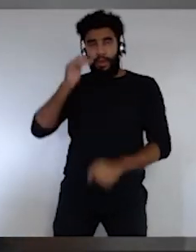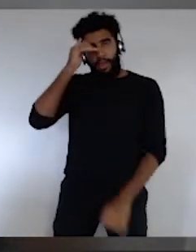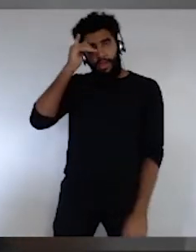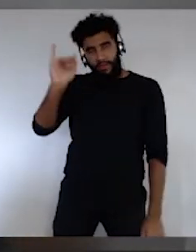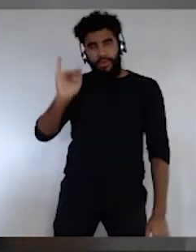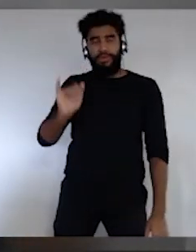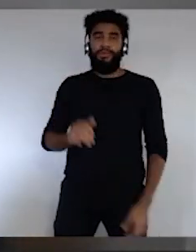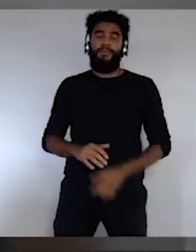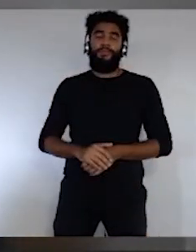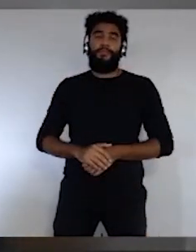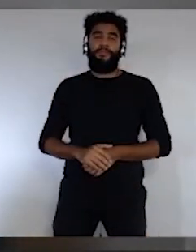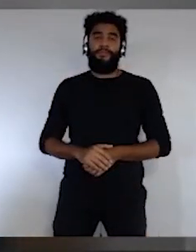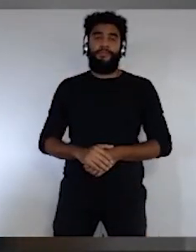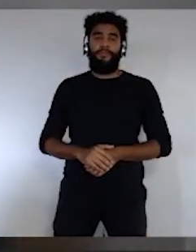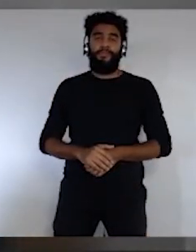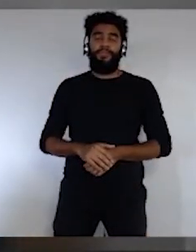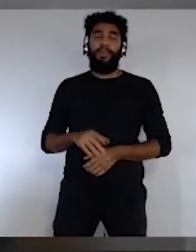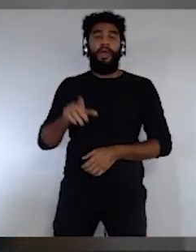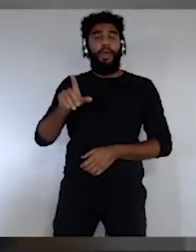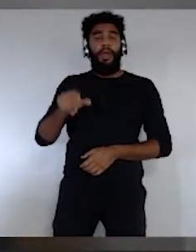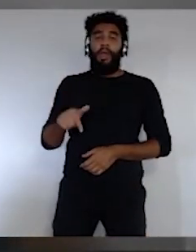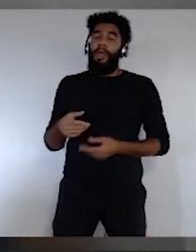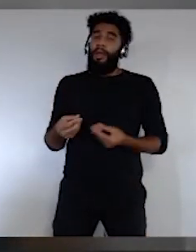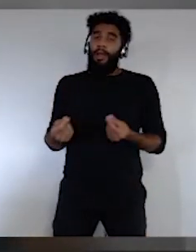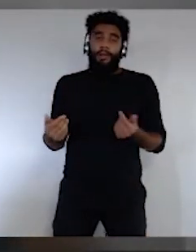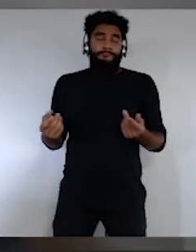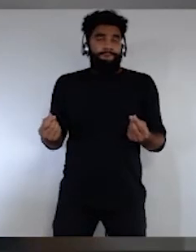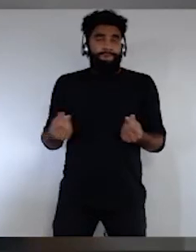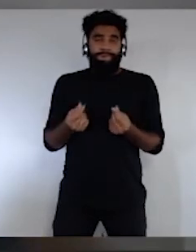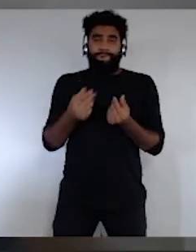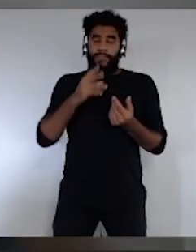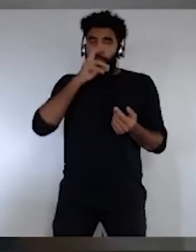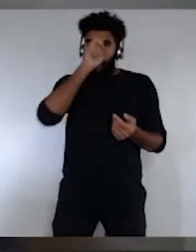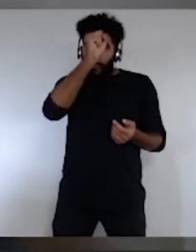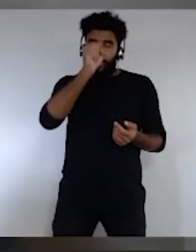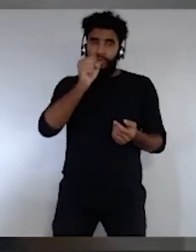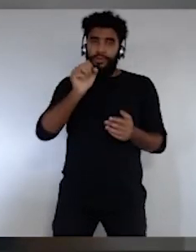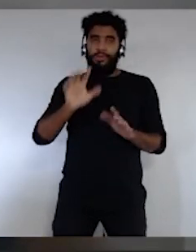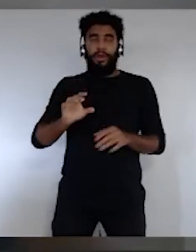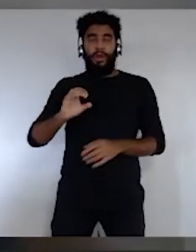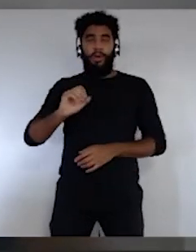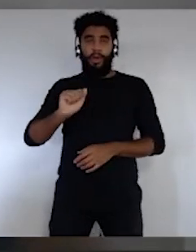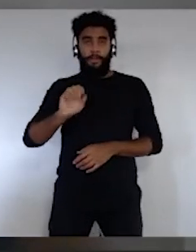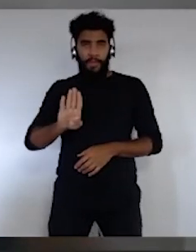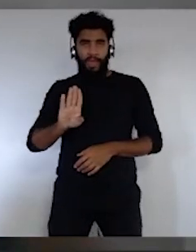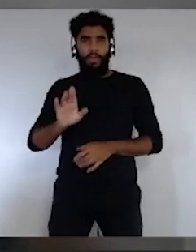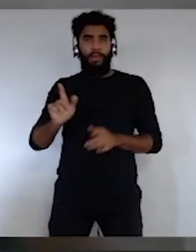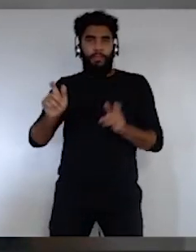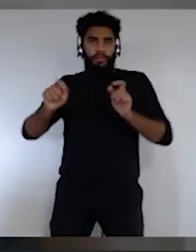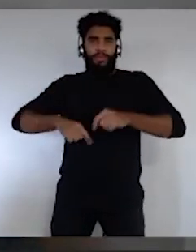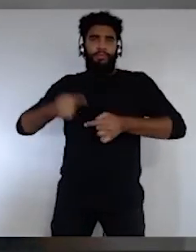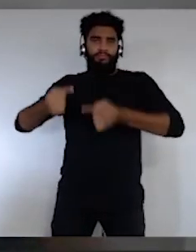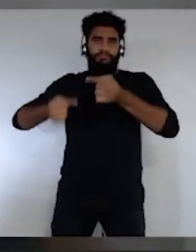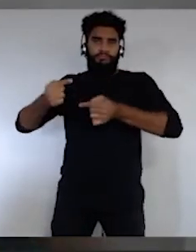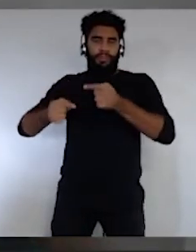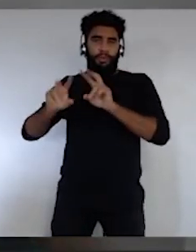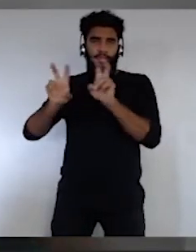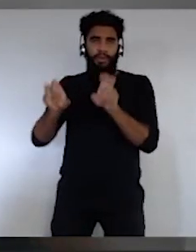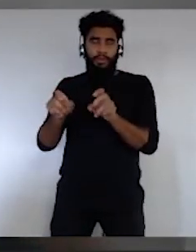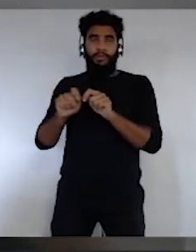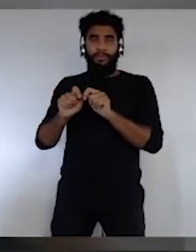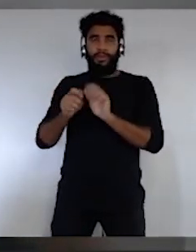Decisão razoável, ainda que não a melhor, não enseja a interposição de recurso extraordinário. Quer dizer, então,